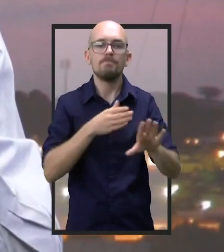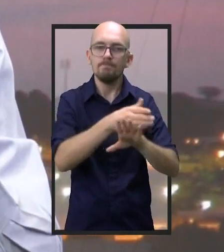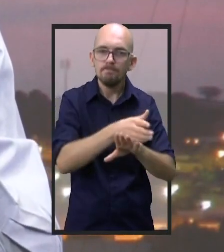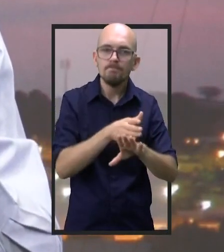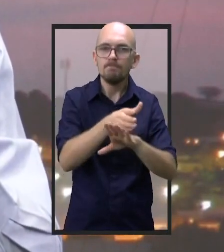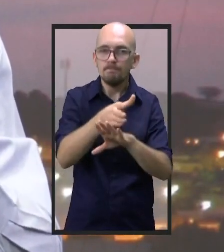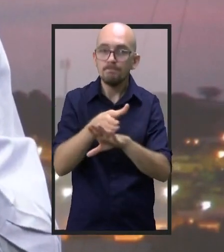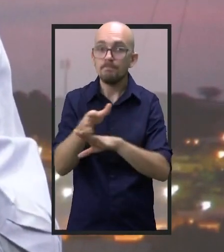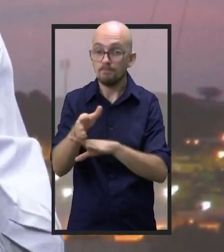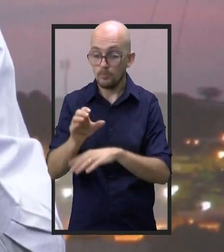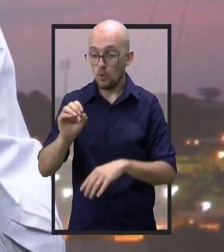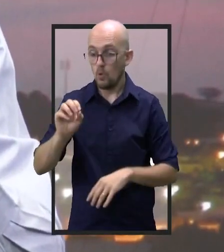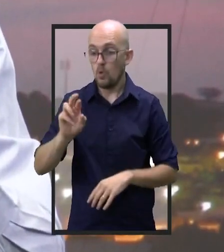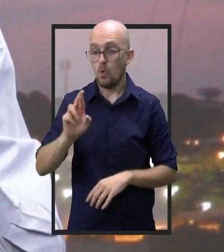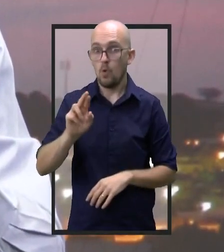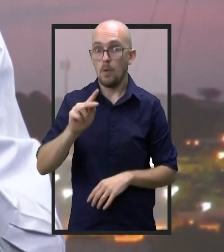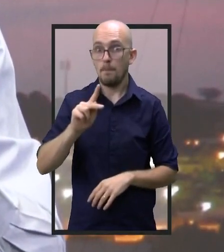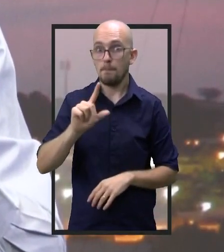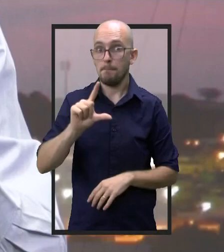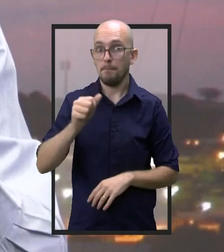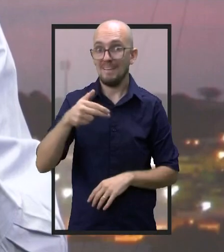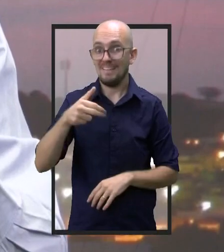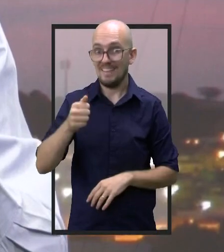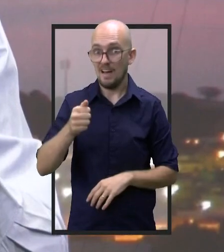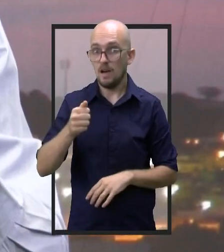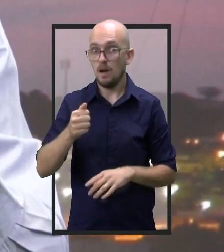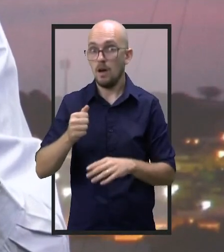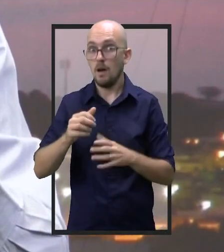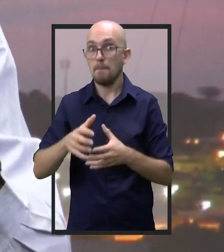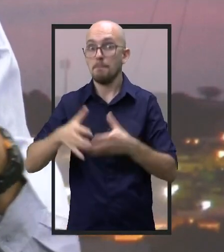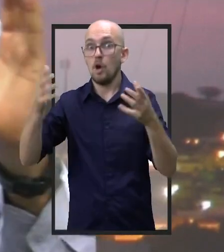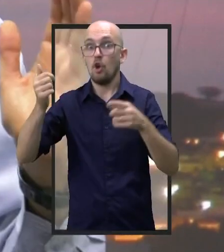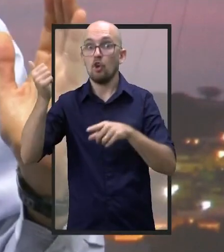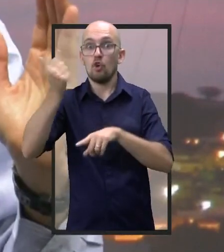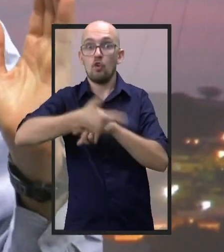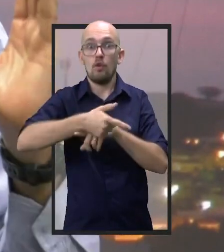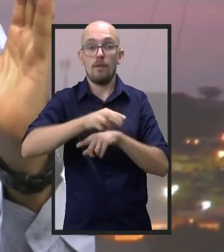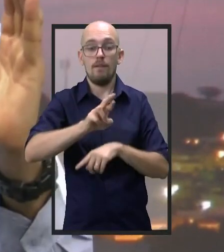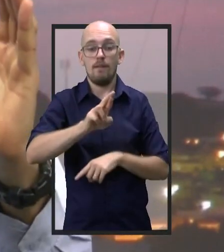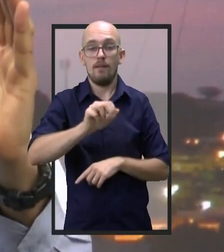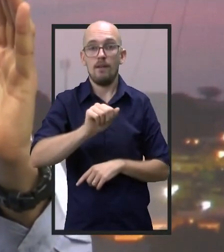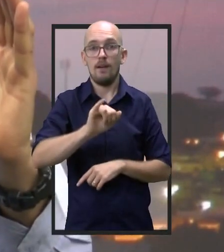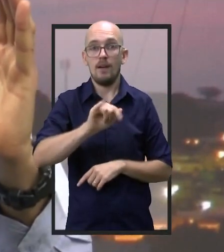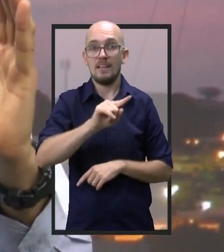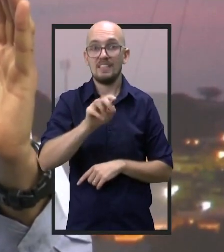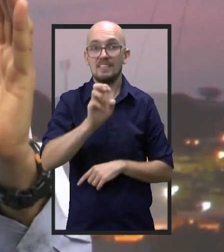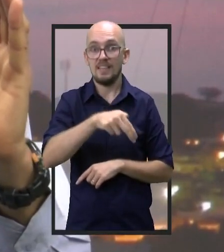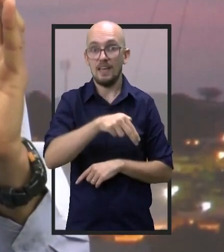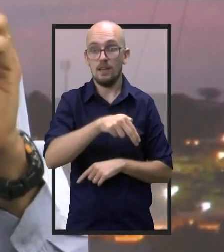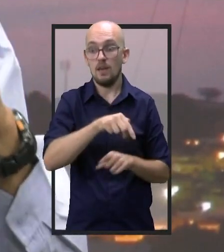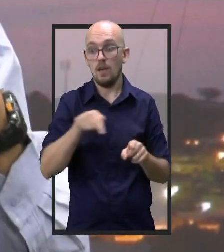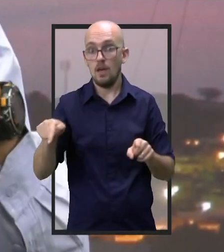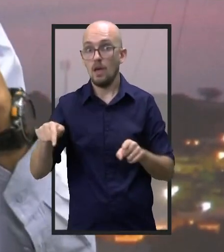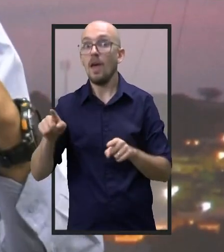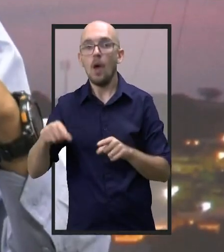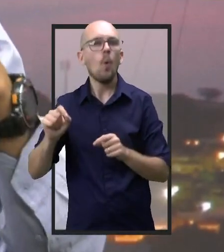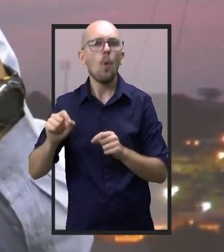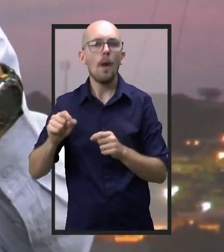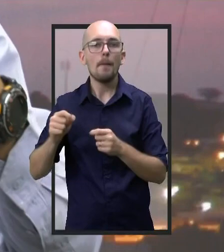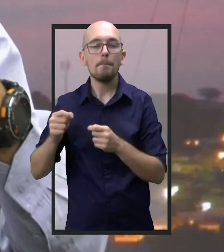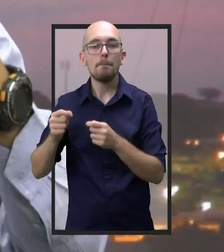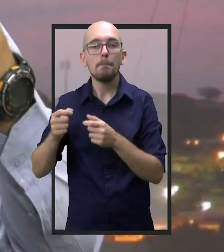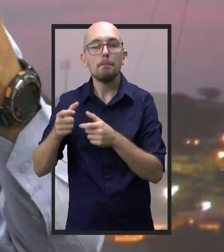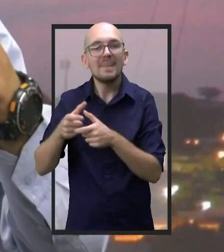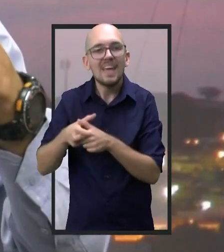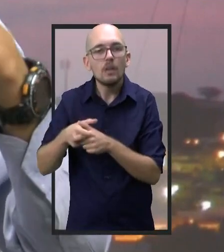milhões, maior que a Raizen, metade desses 65 milhões é pequeno e médio produtor. O esforço no